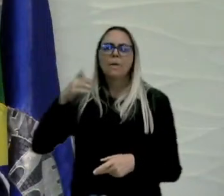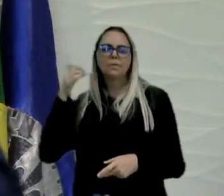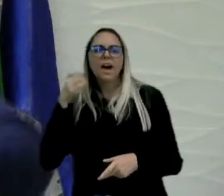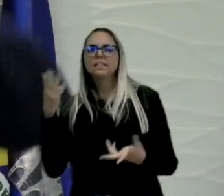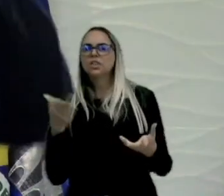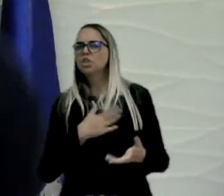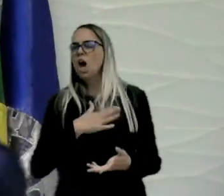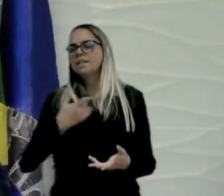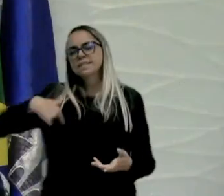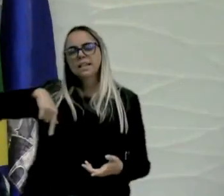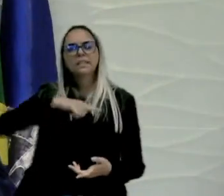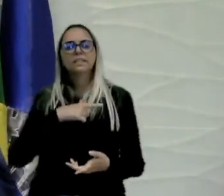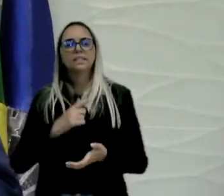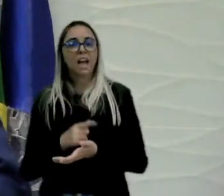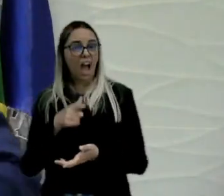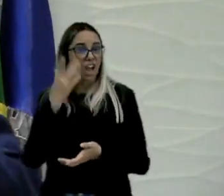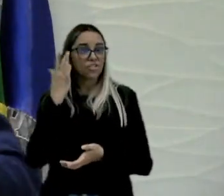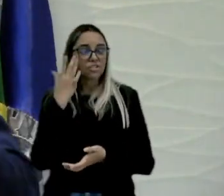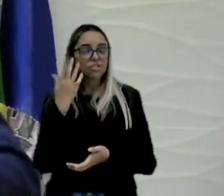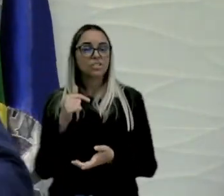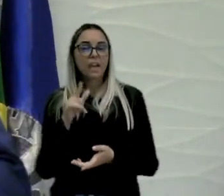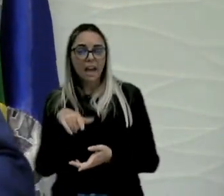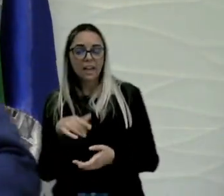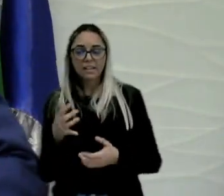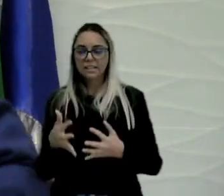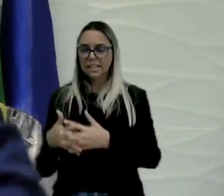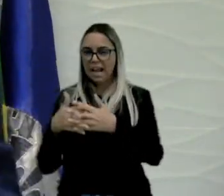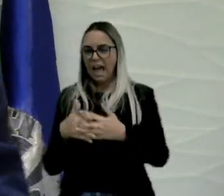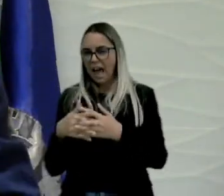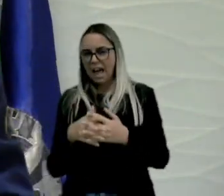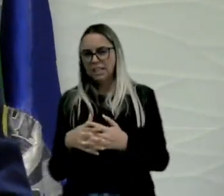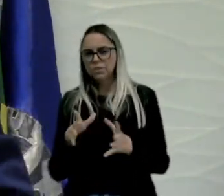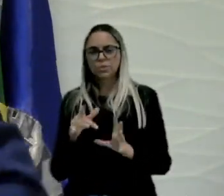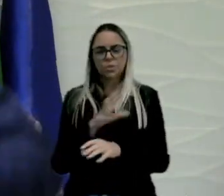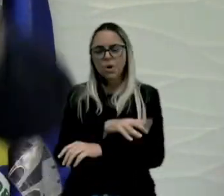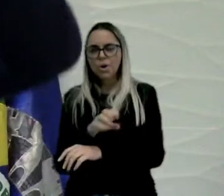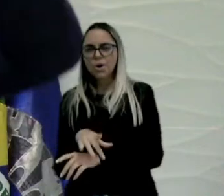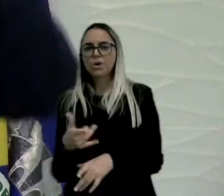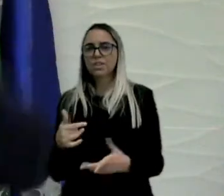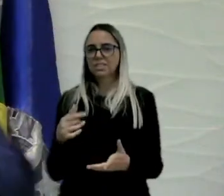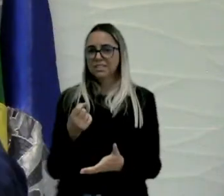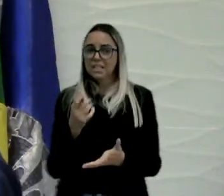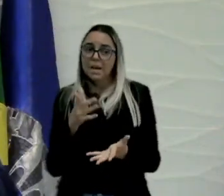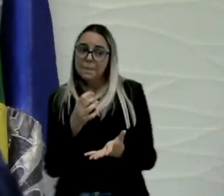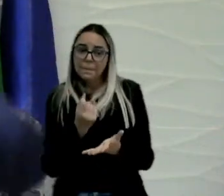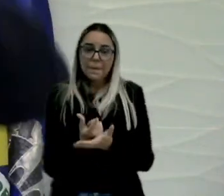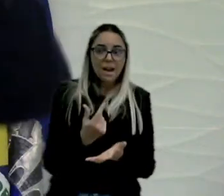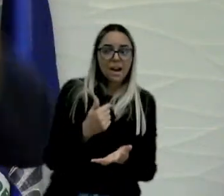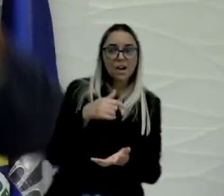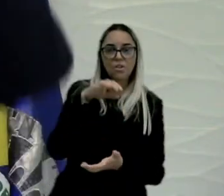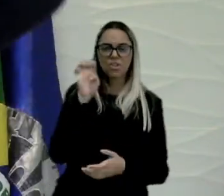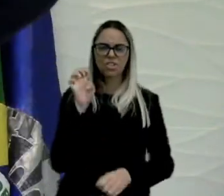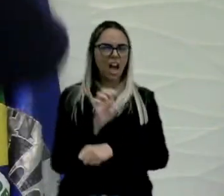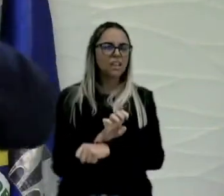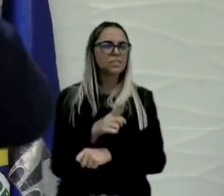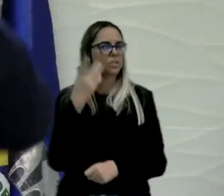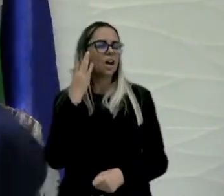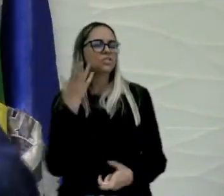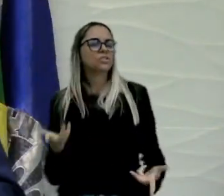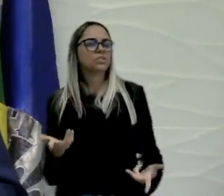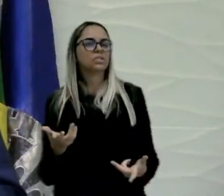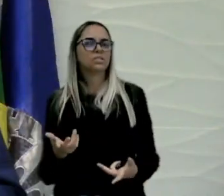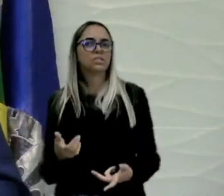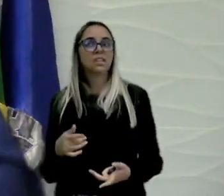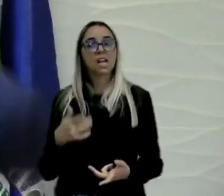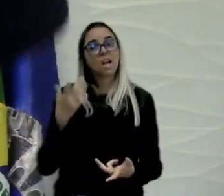deputada tá colocando esses trator para receber pelo Estado esse povo não prega prego sem